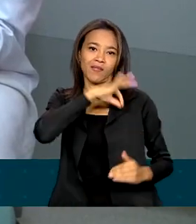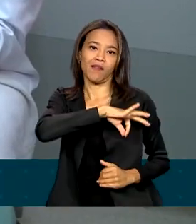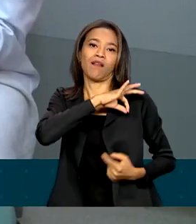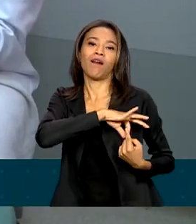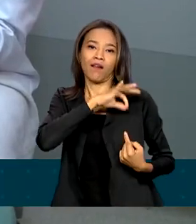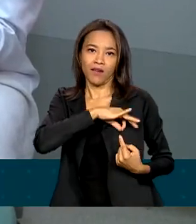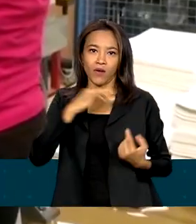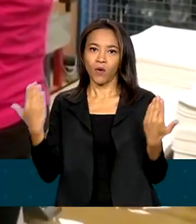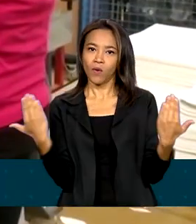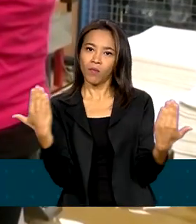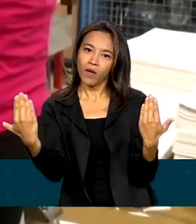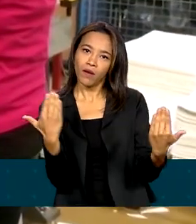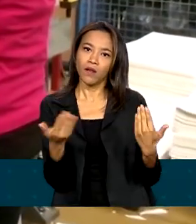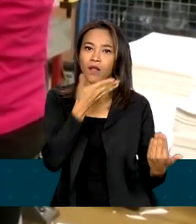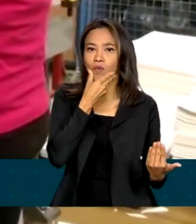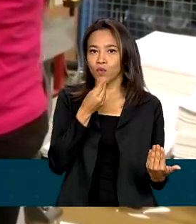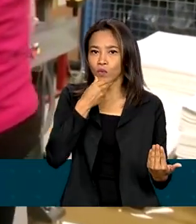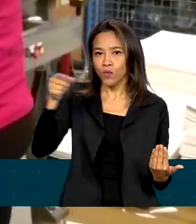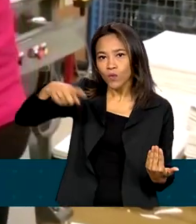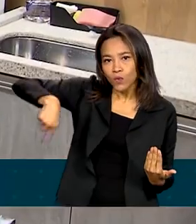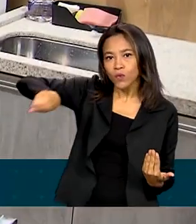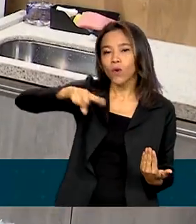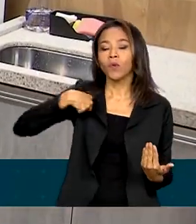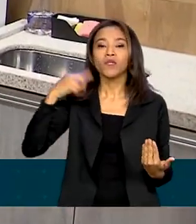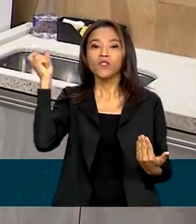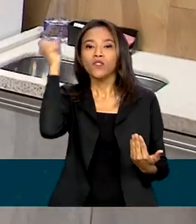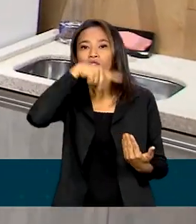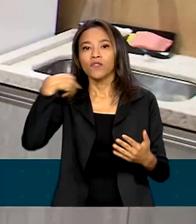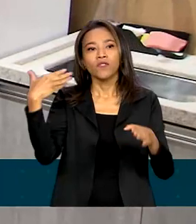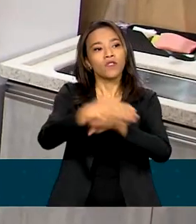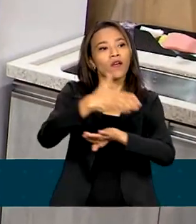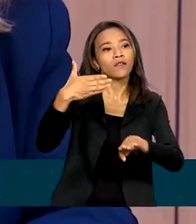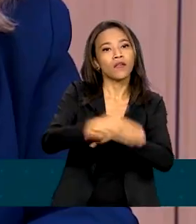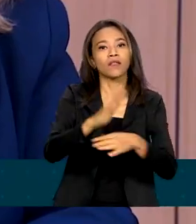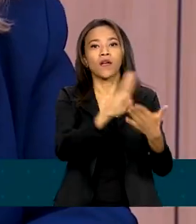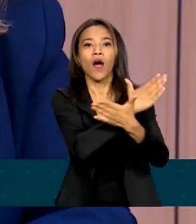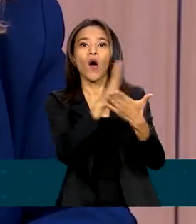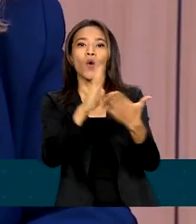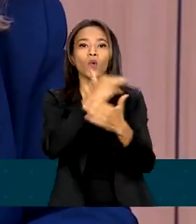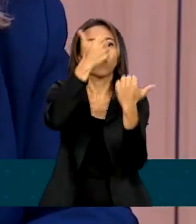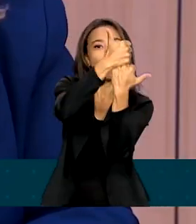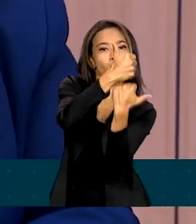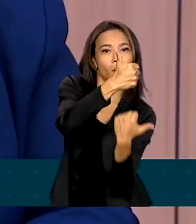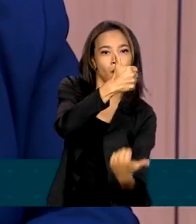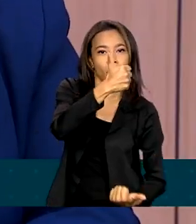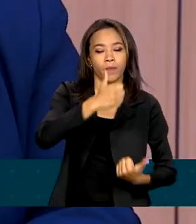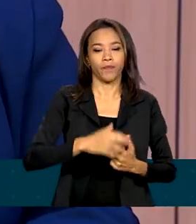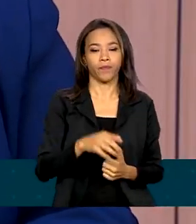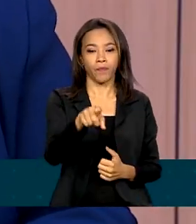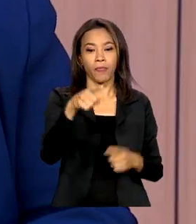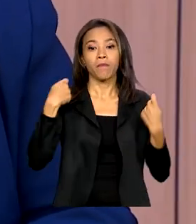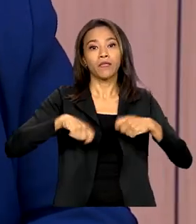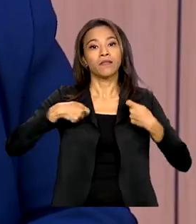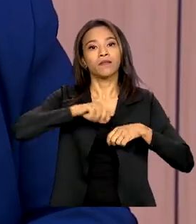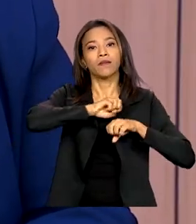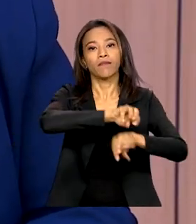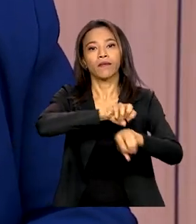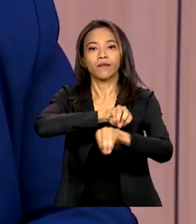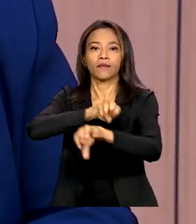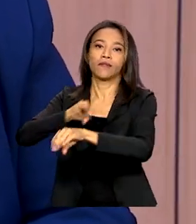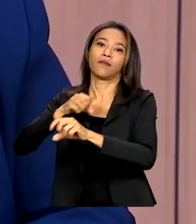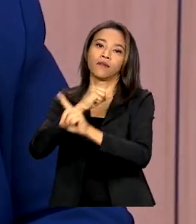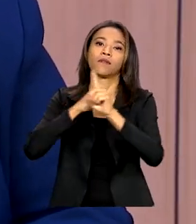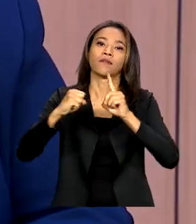relação aos homens e dificuldade de acesso a alguns cargos. Você tem que reeducar a sociedade brasileira.